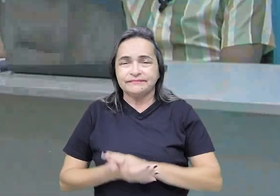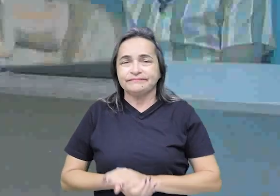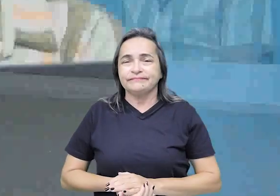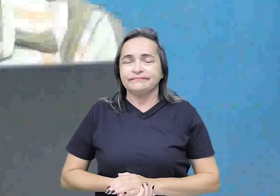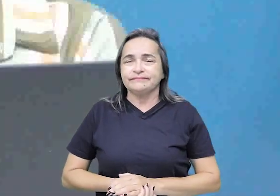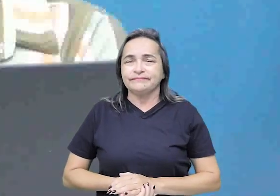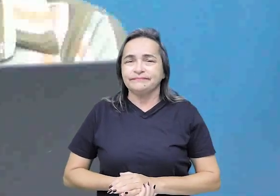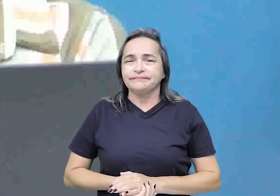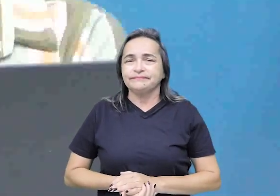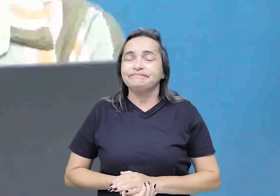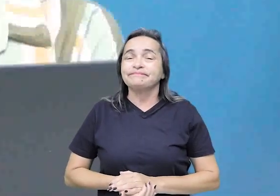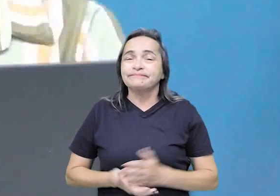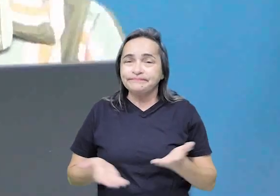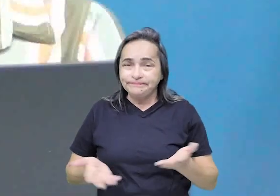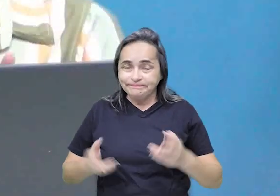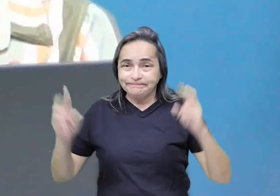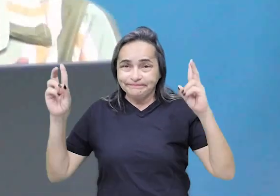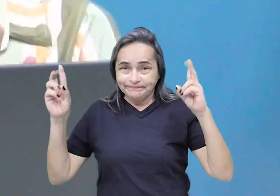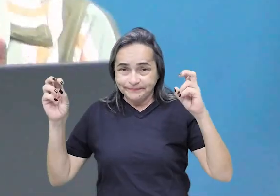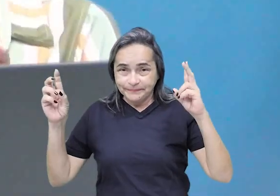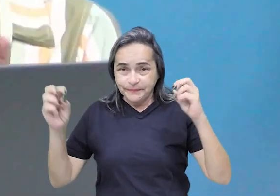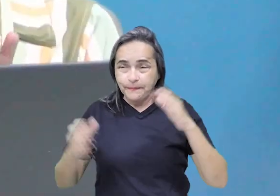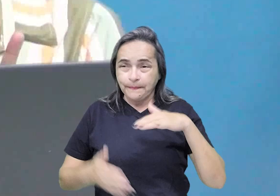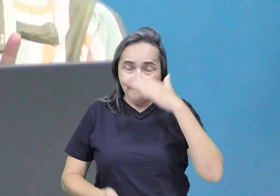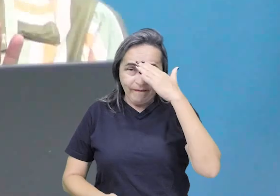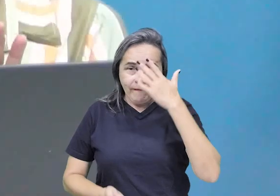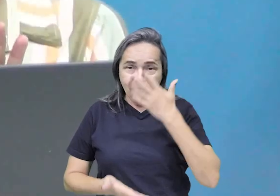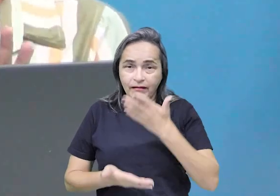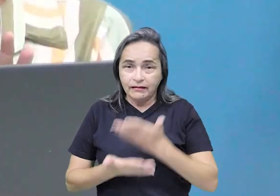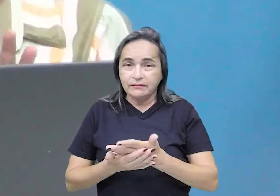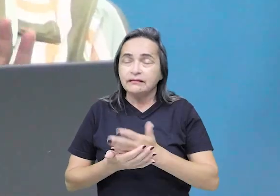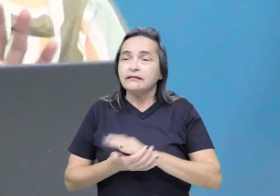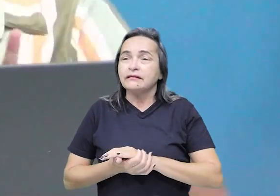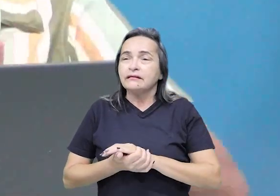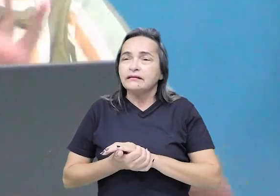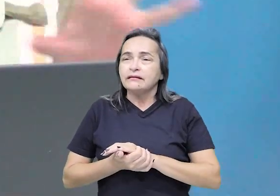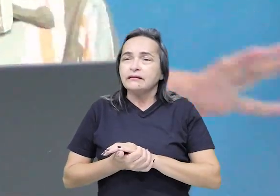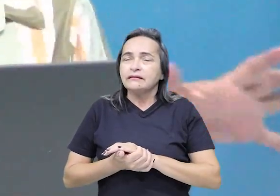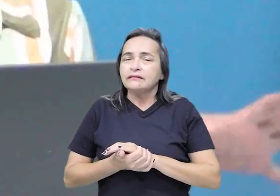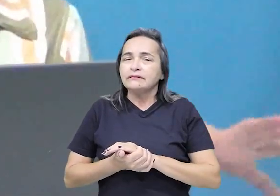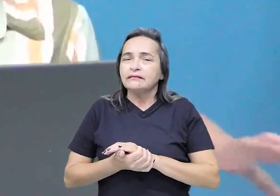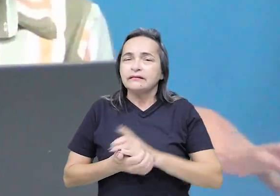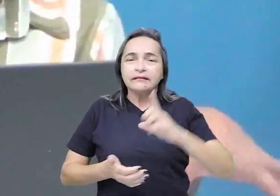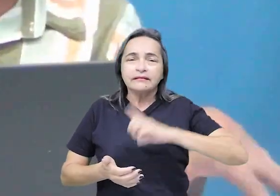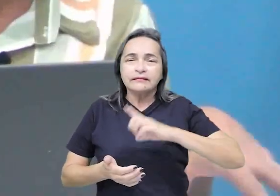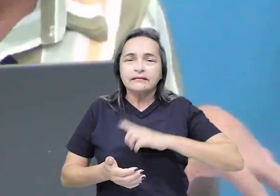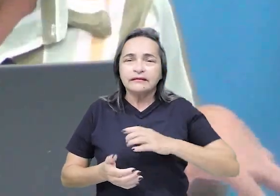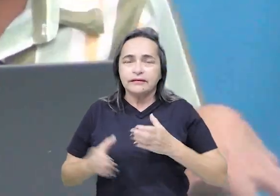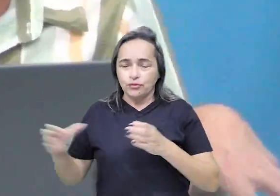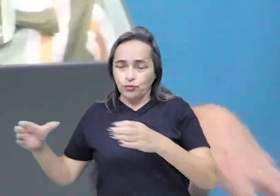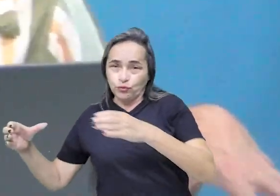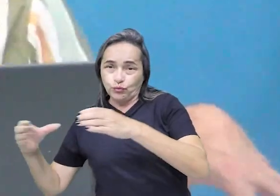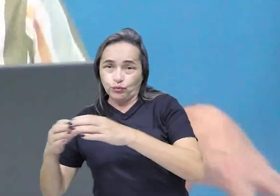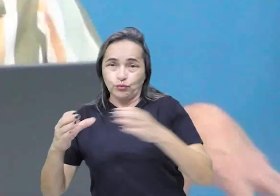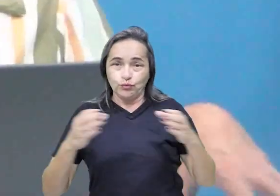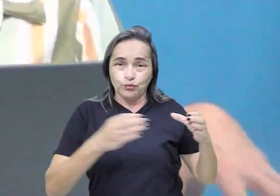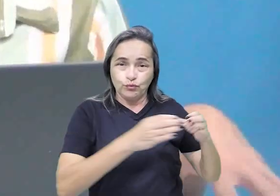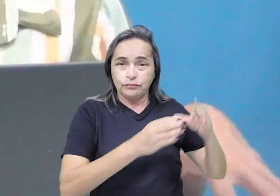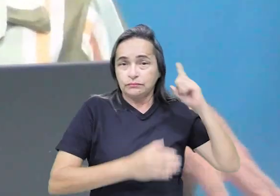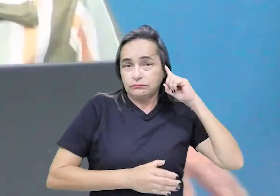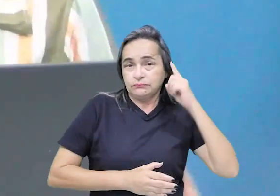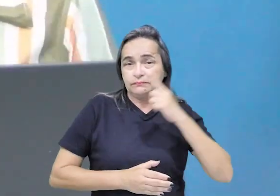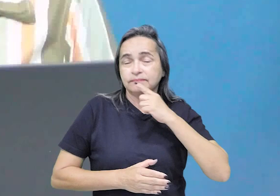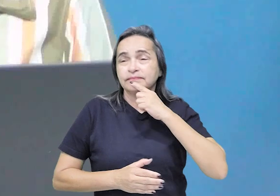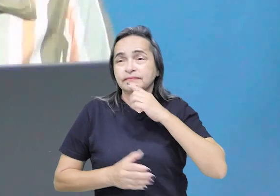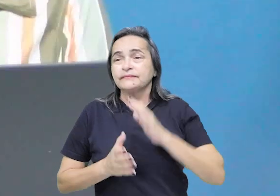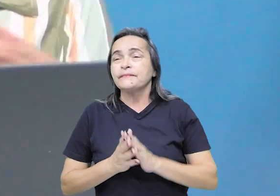Nessa perspectiva, eu acredito que a gente tem aqui pelo menos dois grandes grupos de surdez.